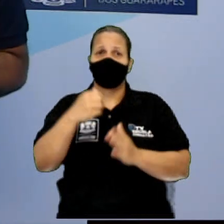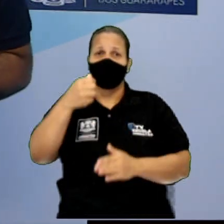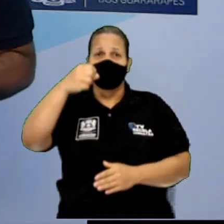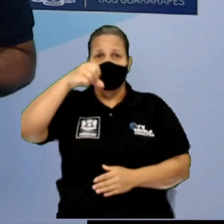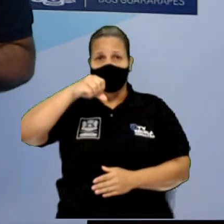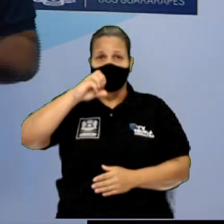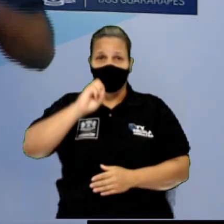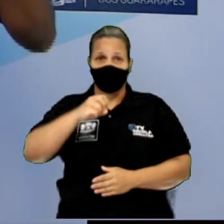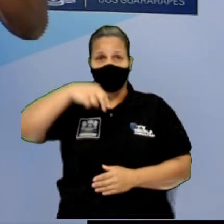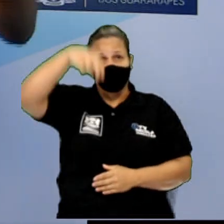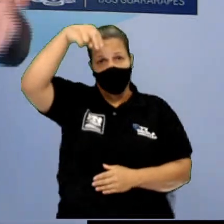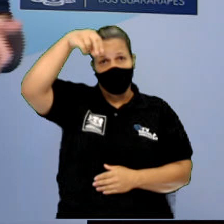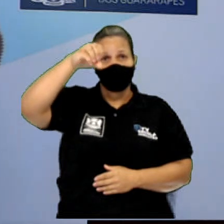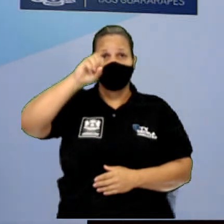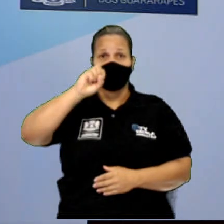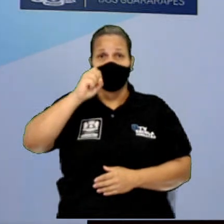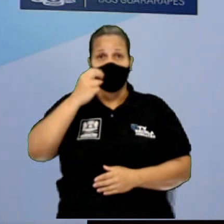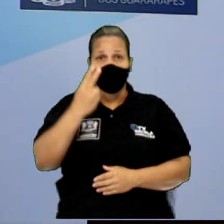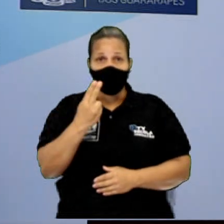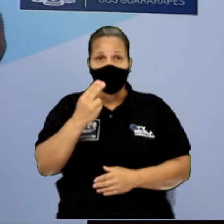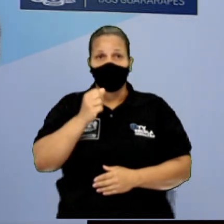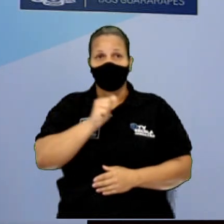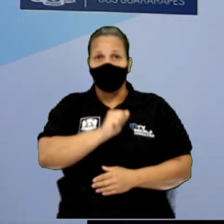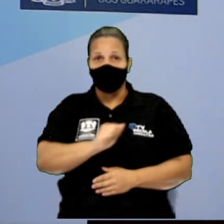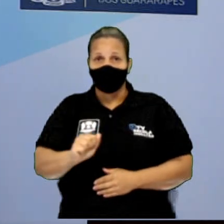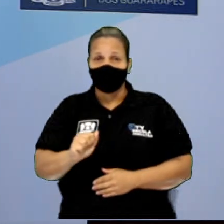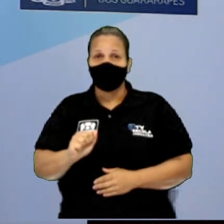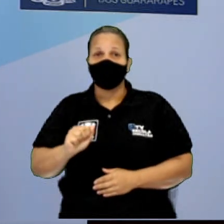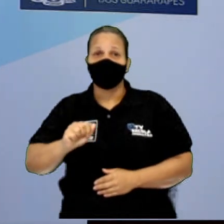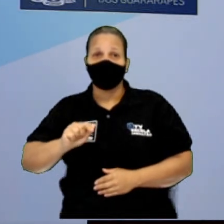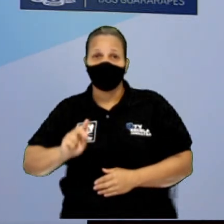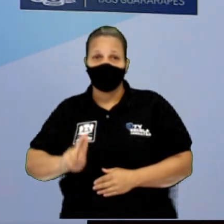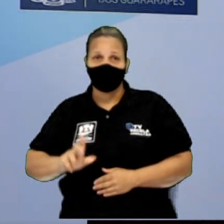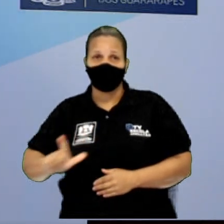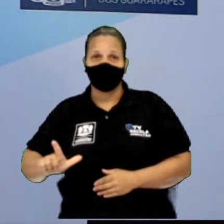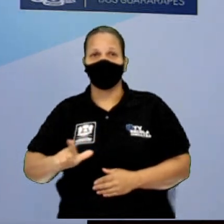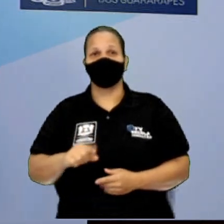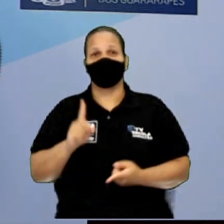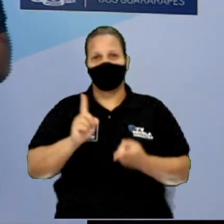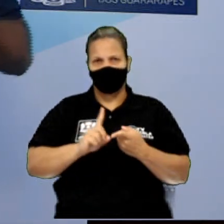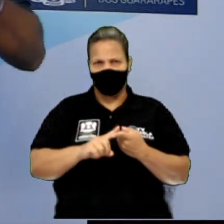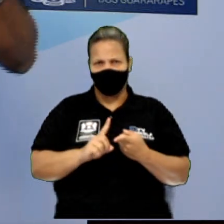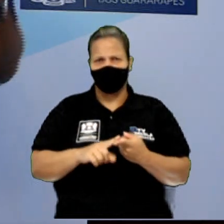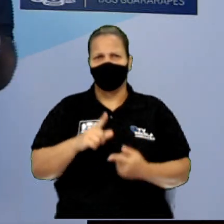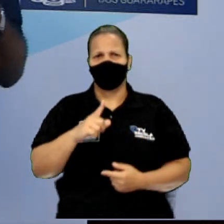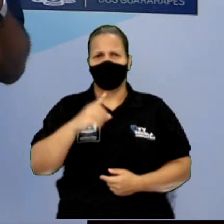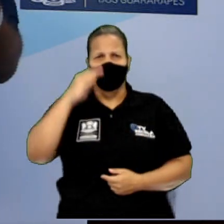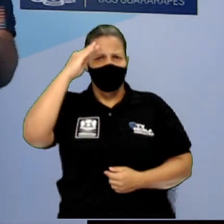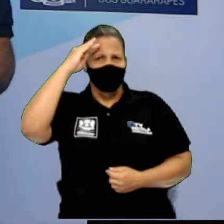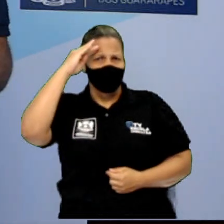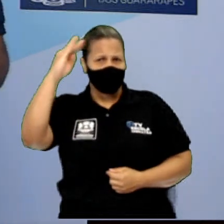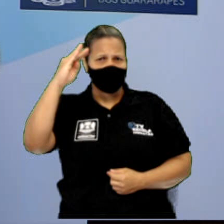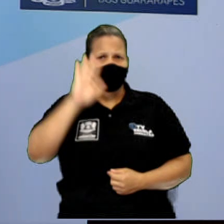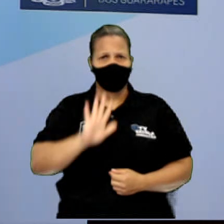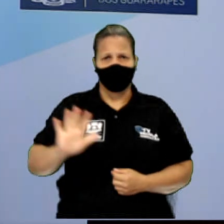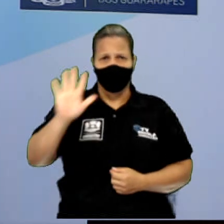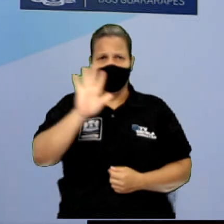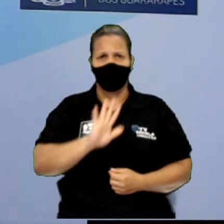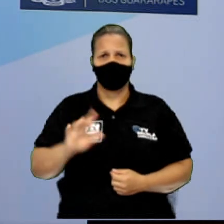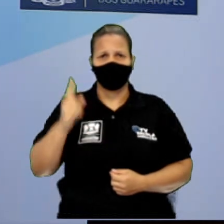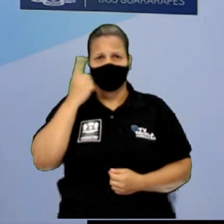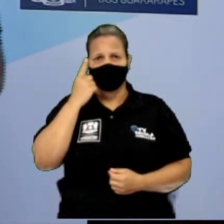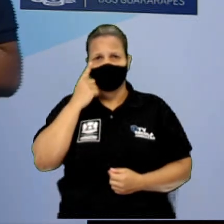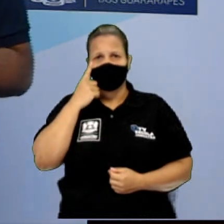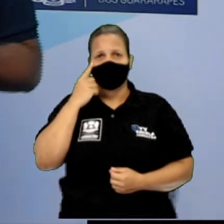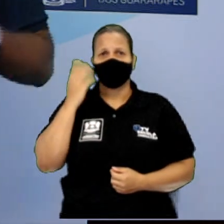sul. Aí nós temos mais uma imagem dos paralelos principais e, além dos paralelos principais,